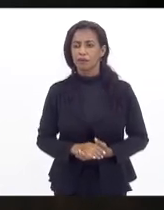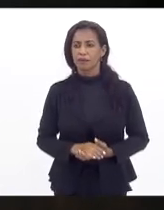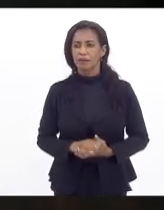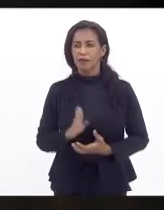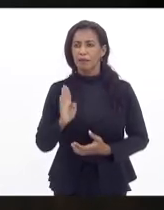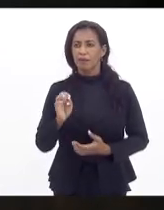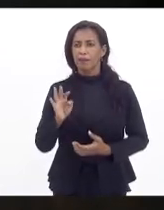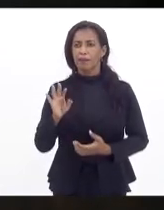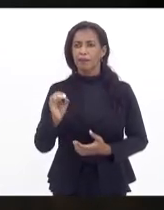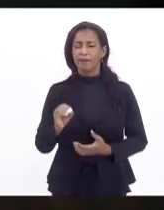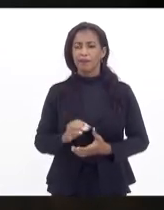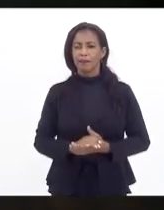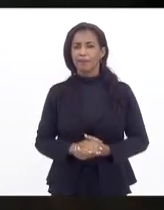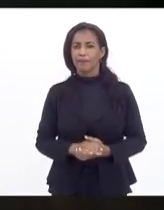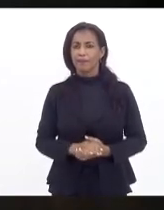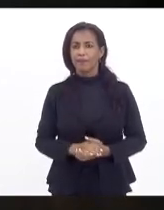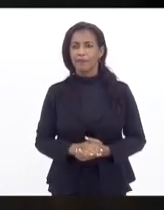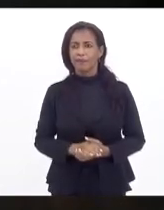Bebeto.